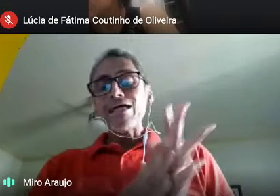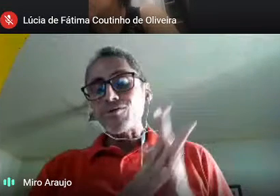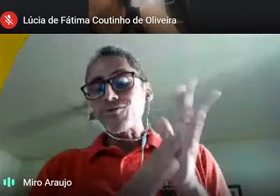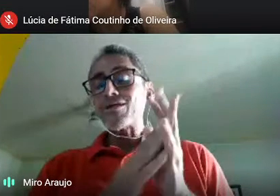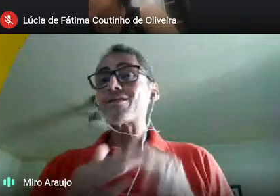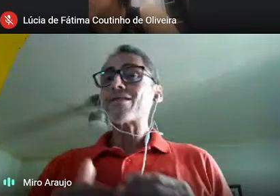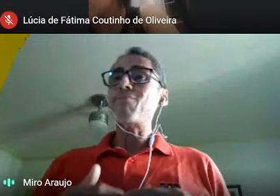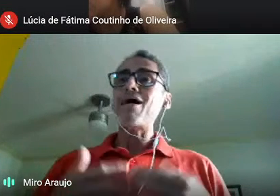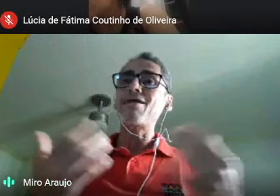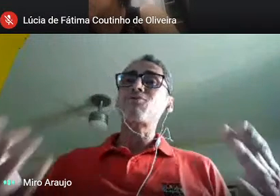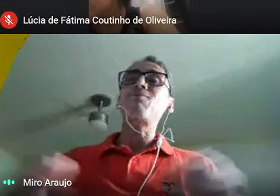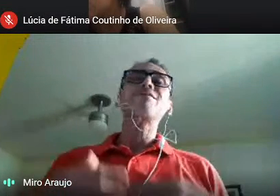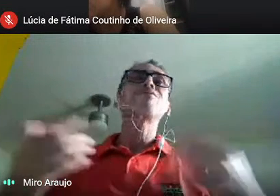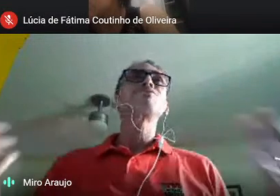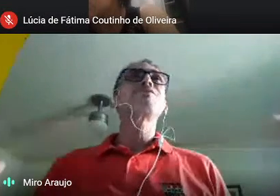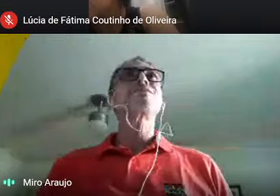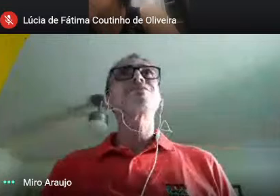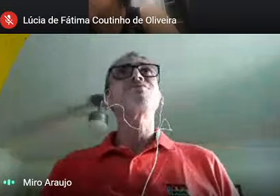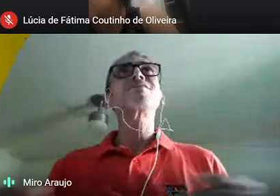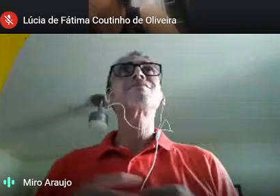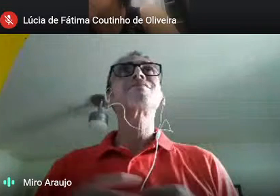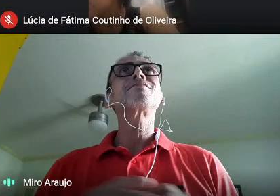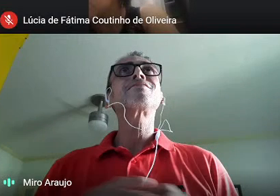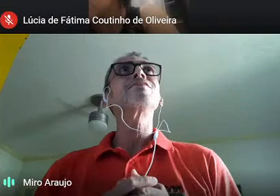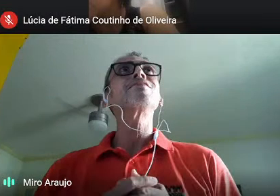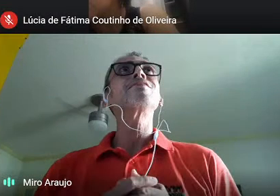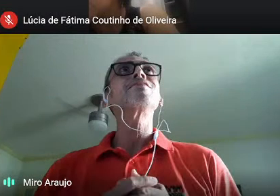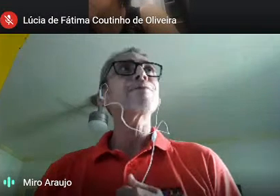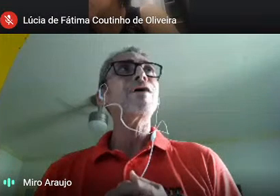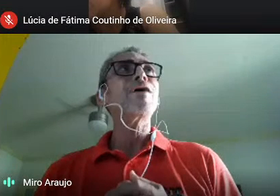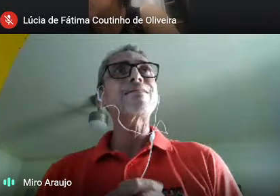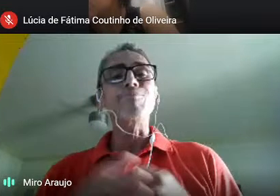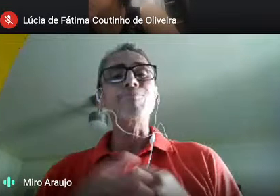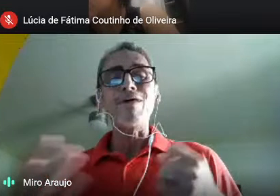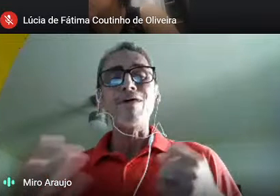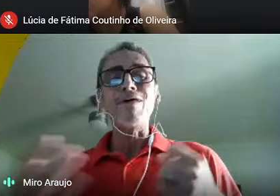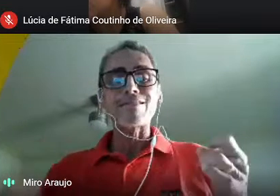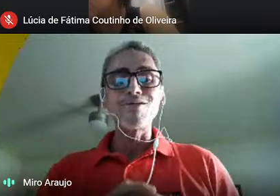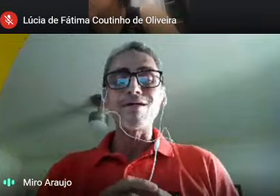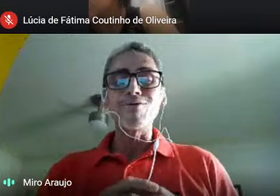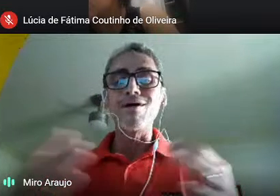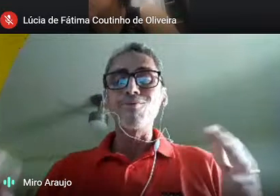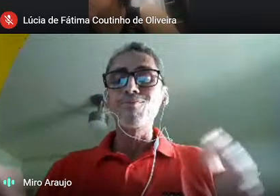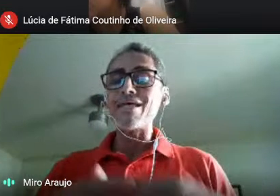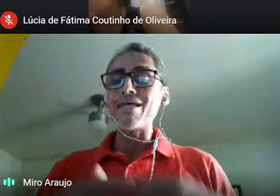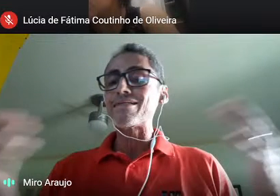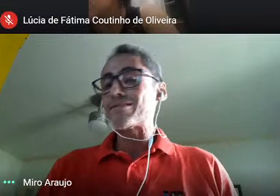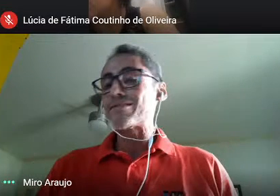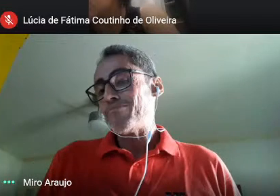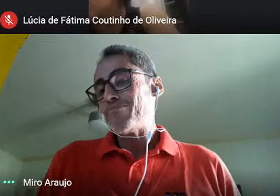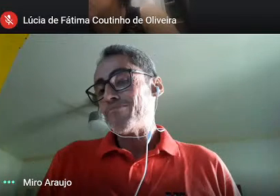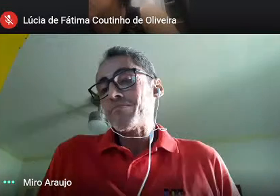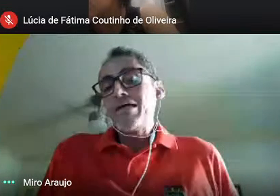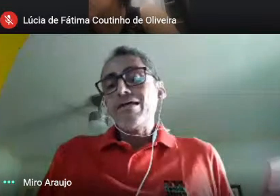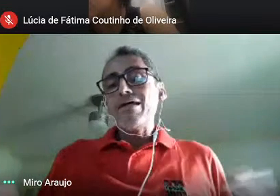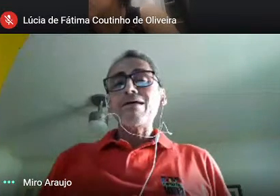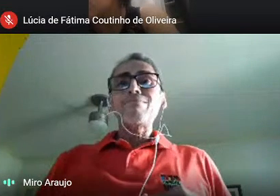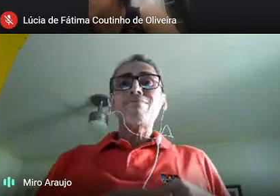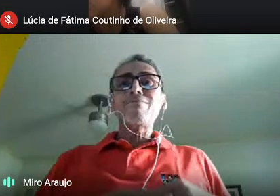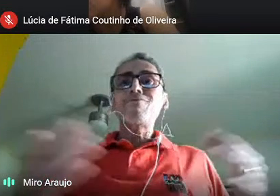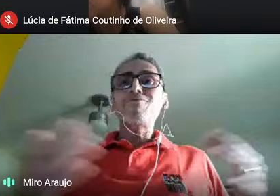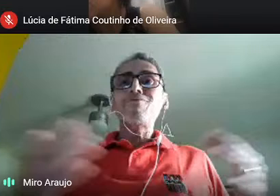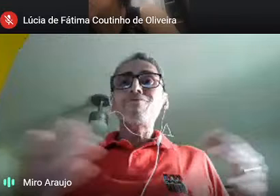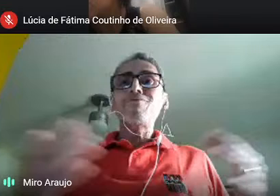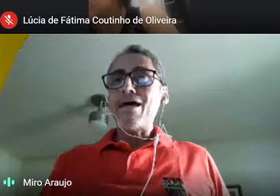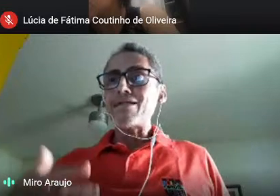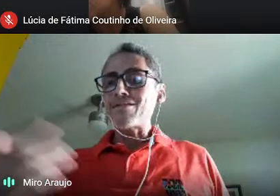quando a gente começa a discutir sífilis, assim, aparentemente seria um IST com